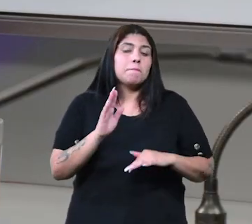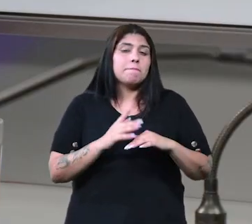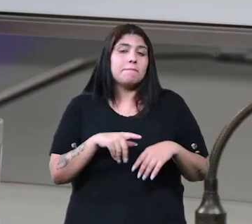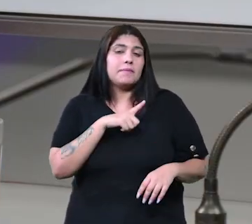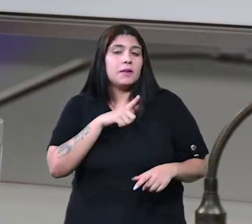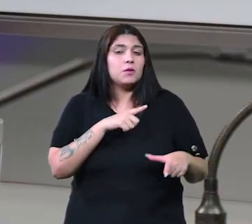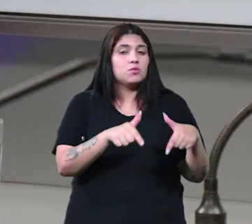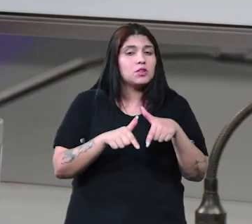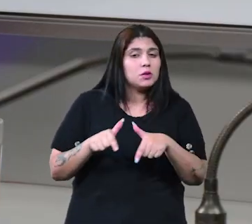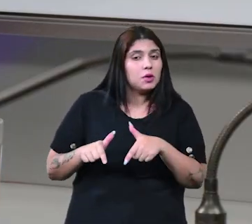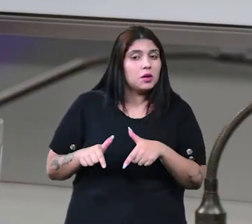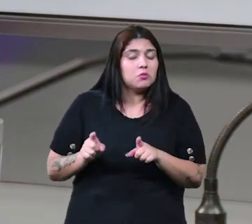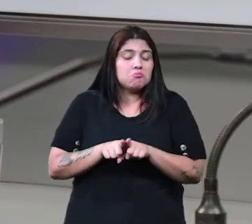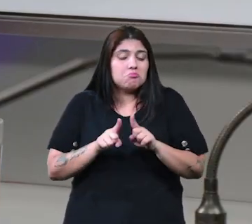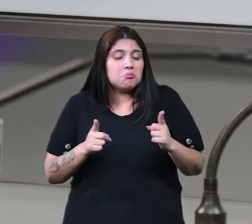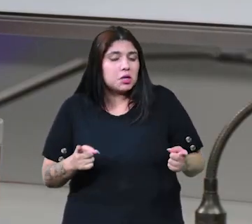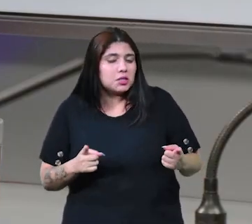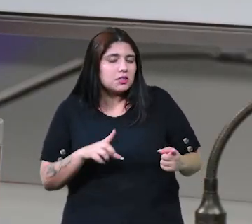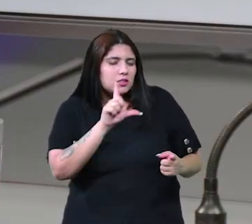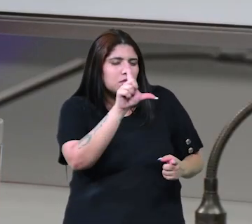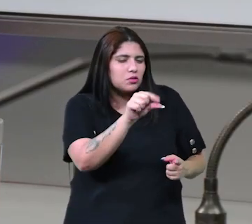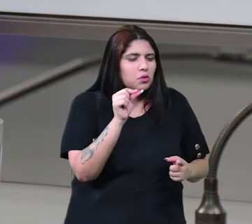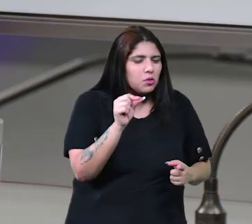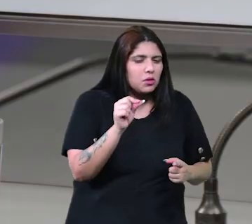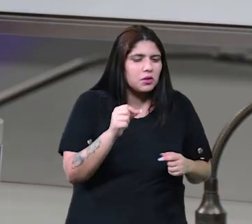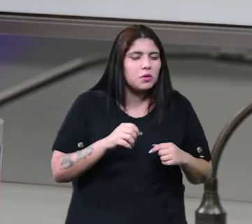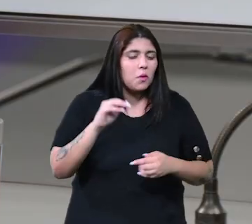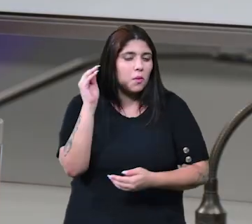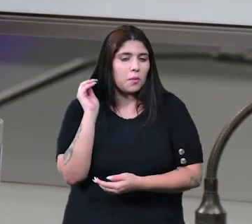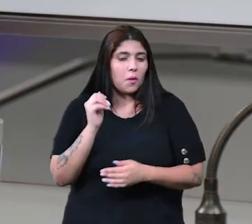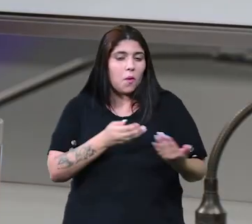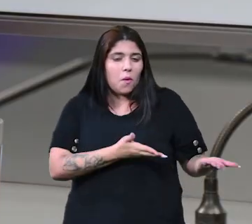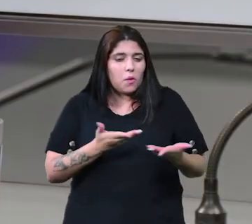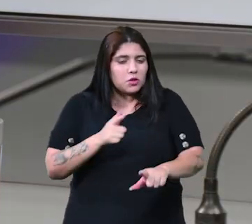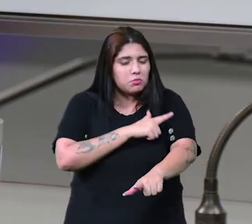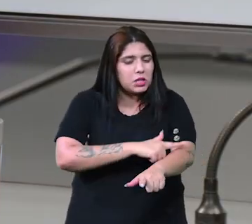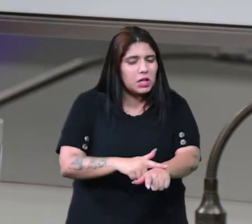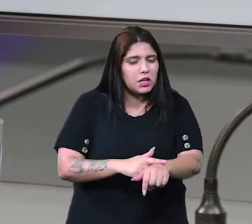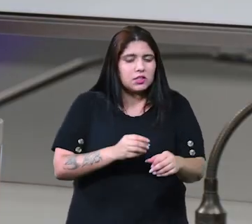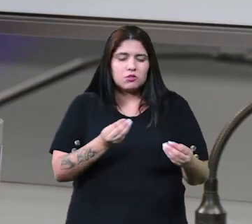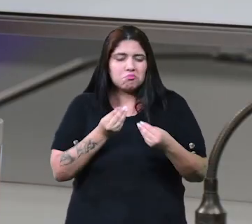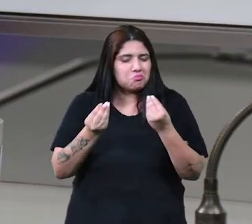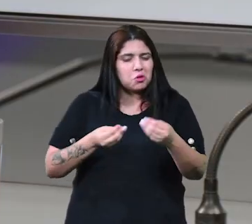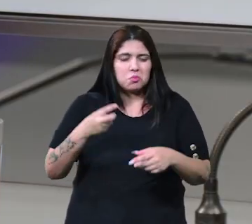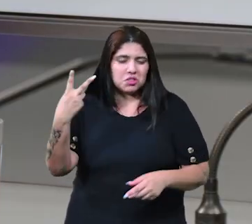escolhem a hospedagem como um emprego extra. Qual seria o motivador para isso?